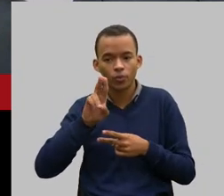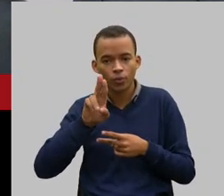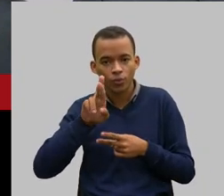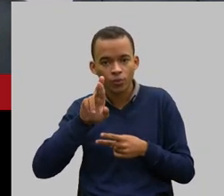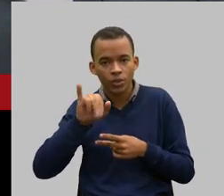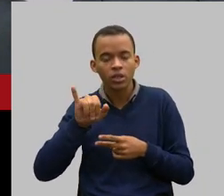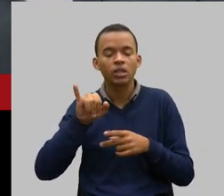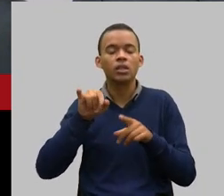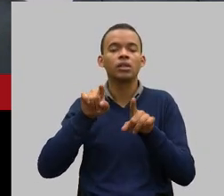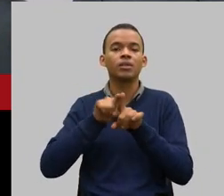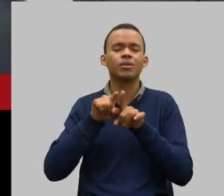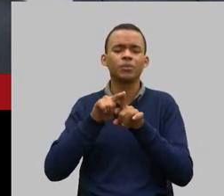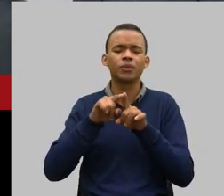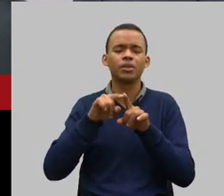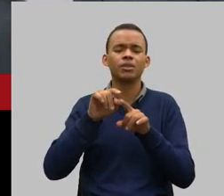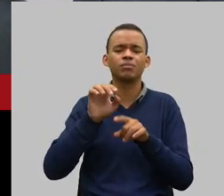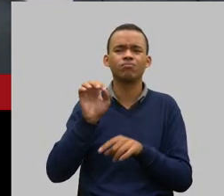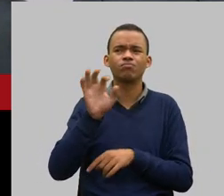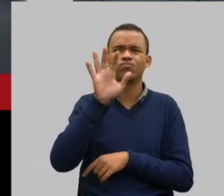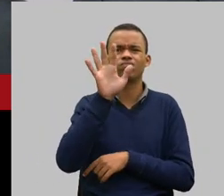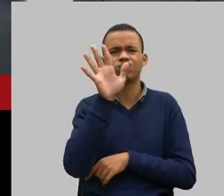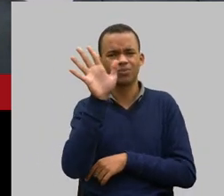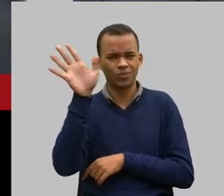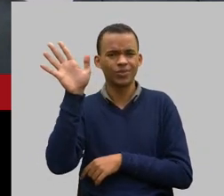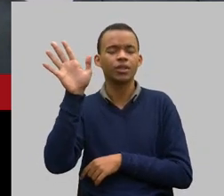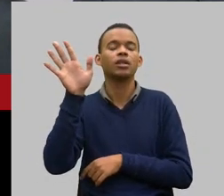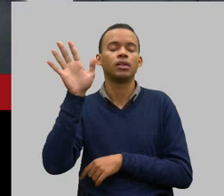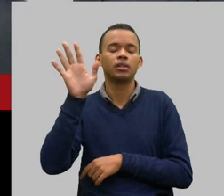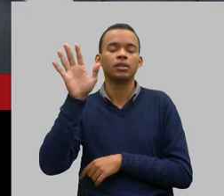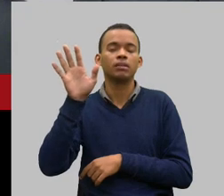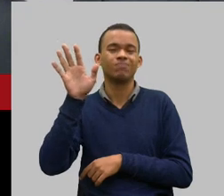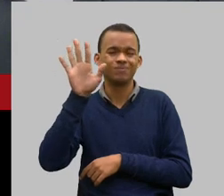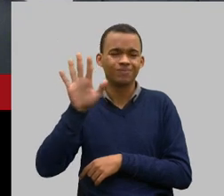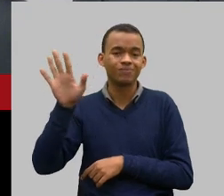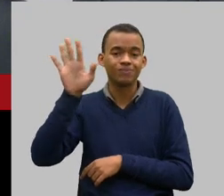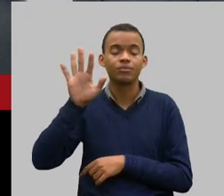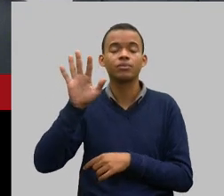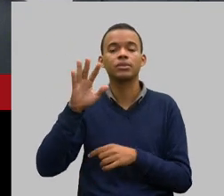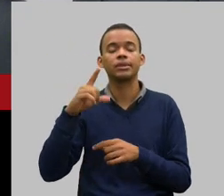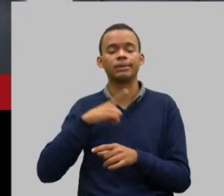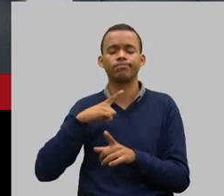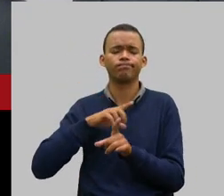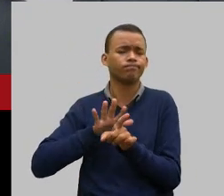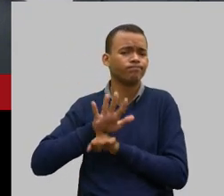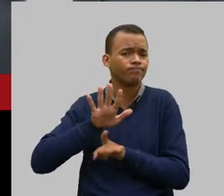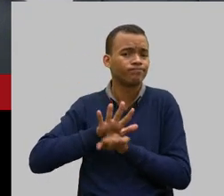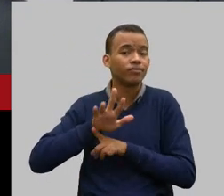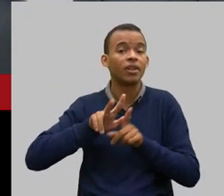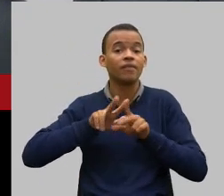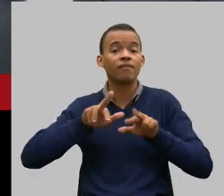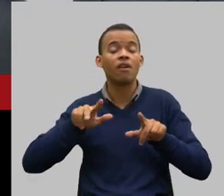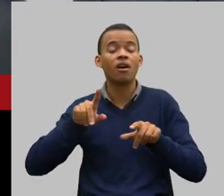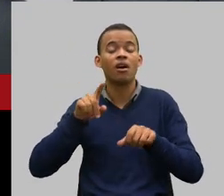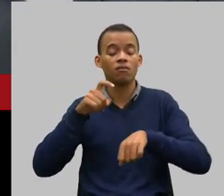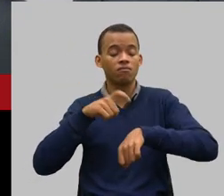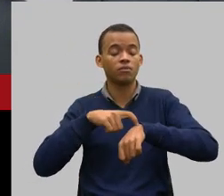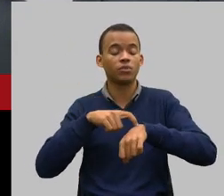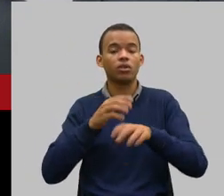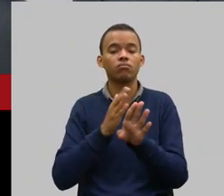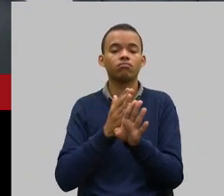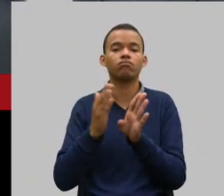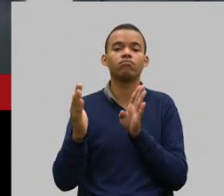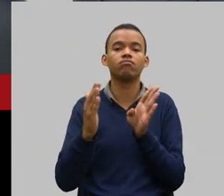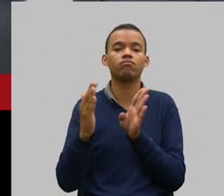eh centro-oeste do Estado eh a questão eh dos prazos dessas